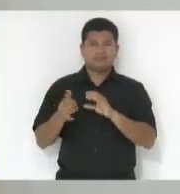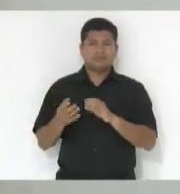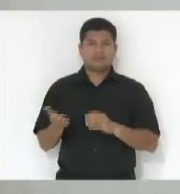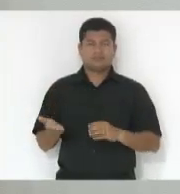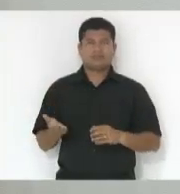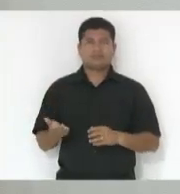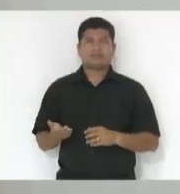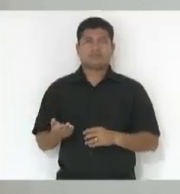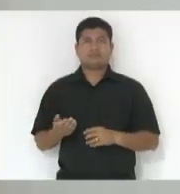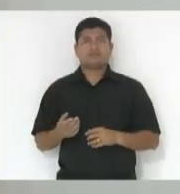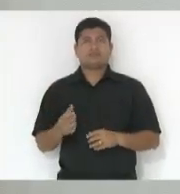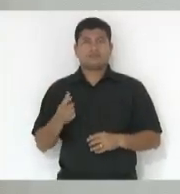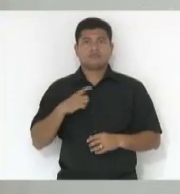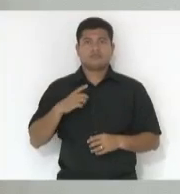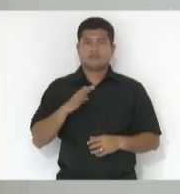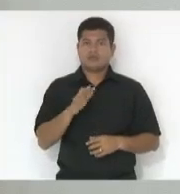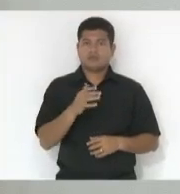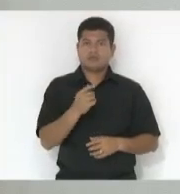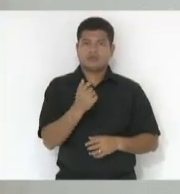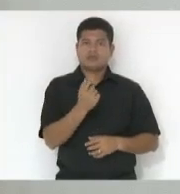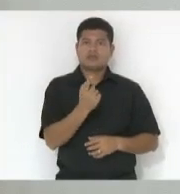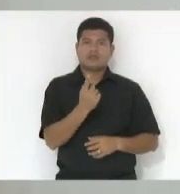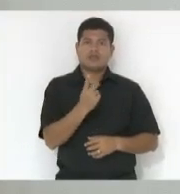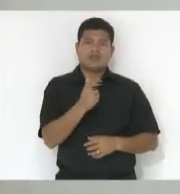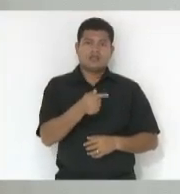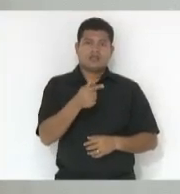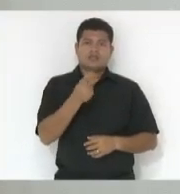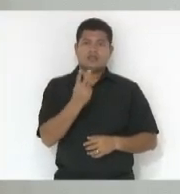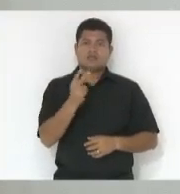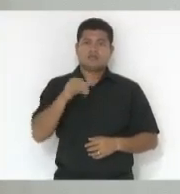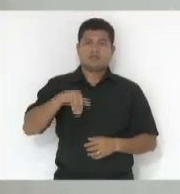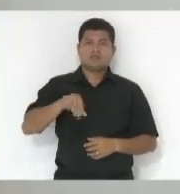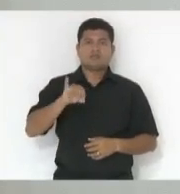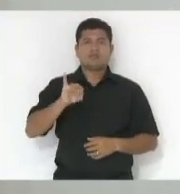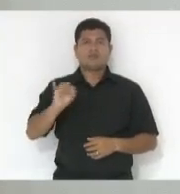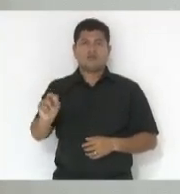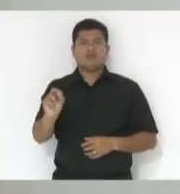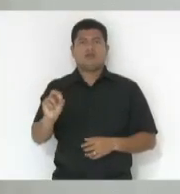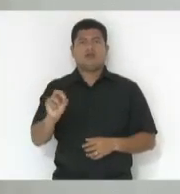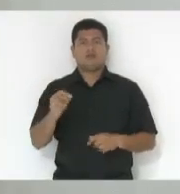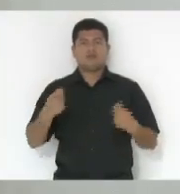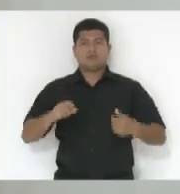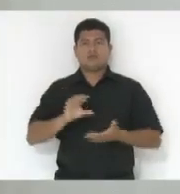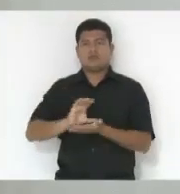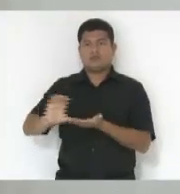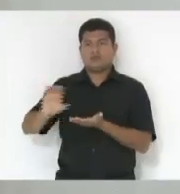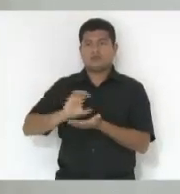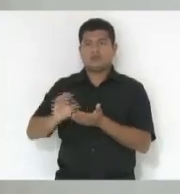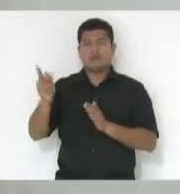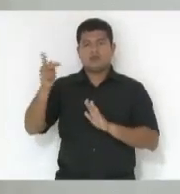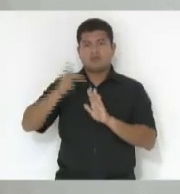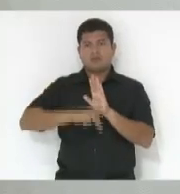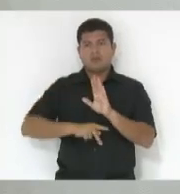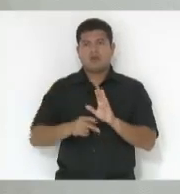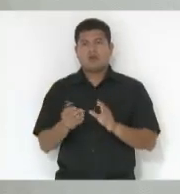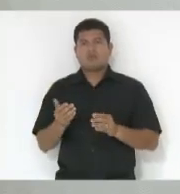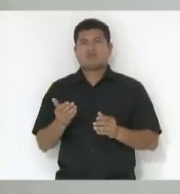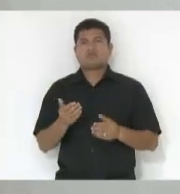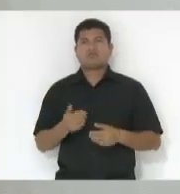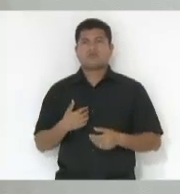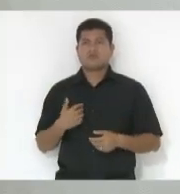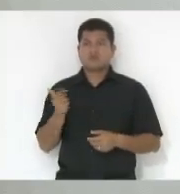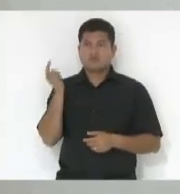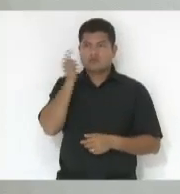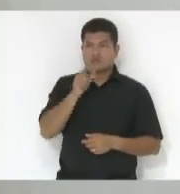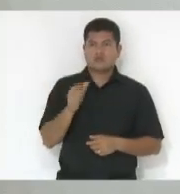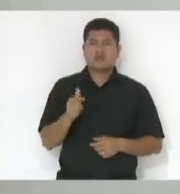há um montante de 72 milhões que devem ser investidos em programas de eficiência